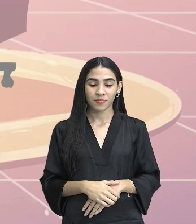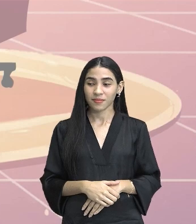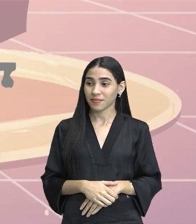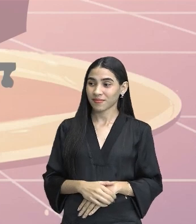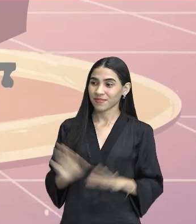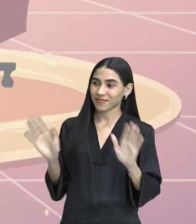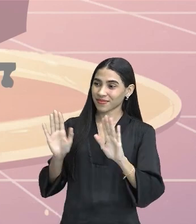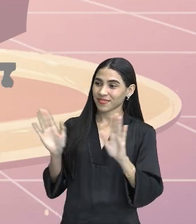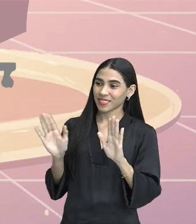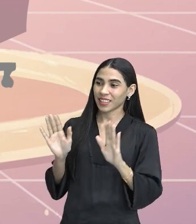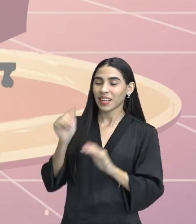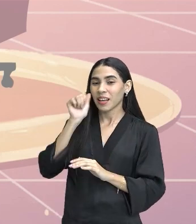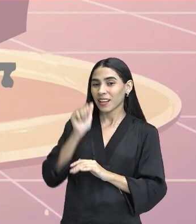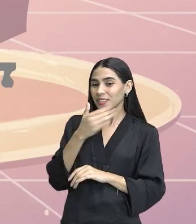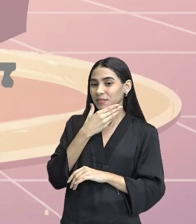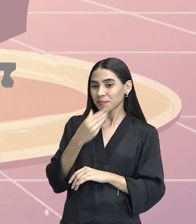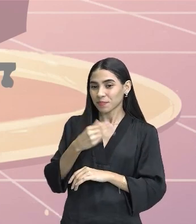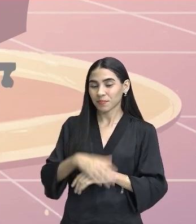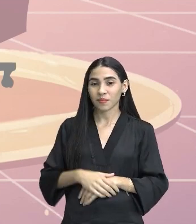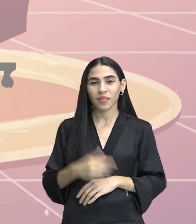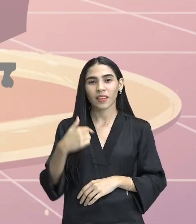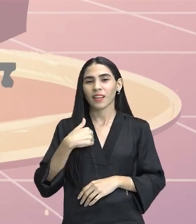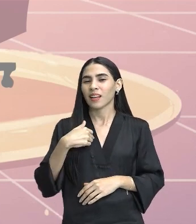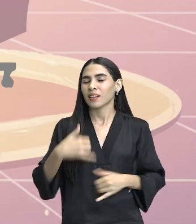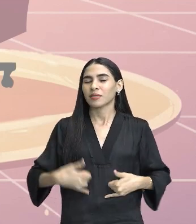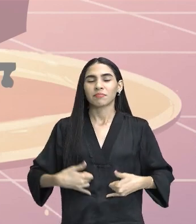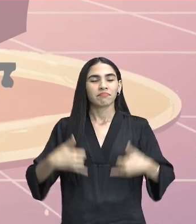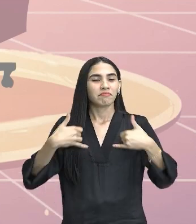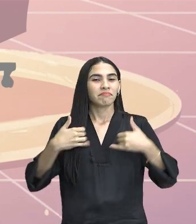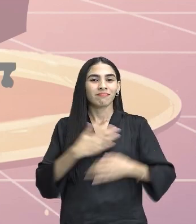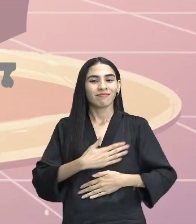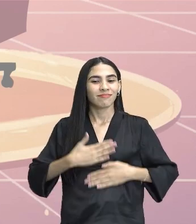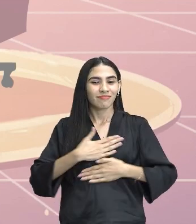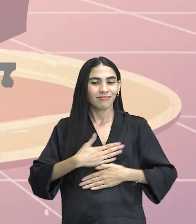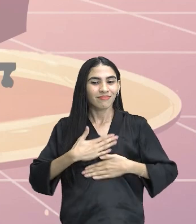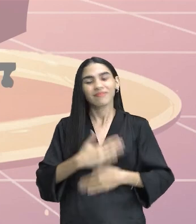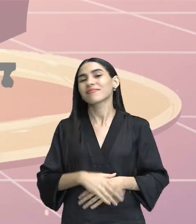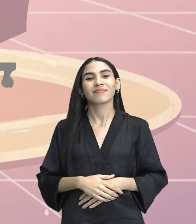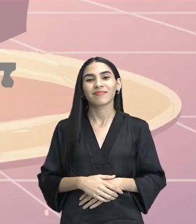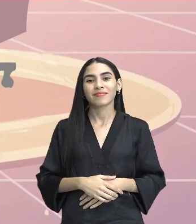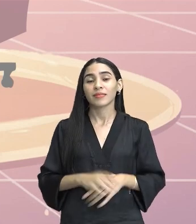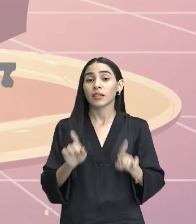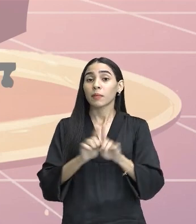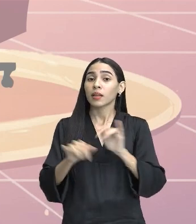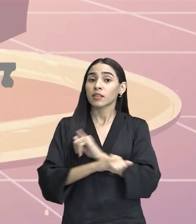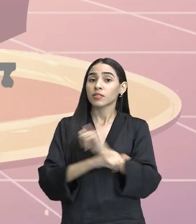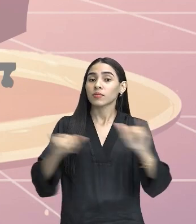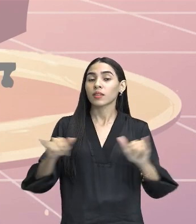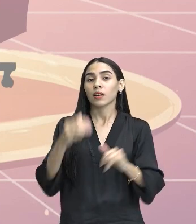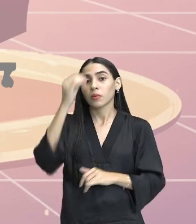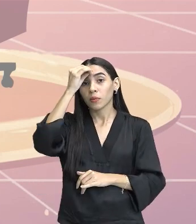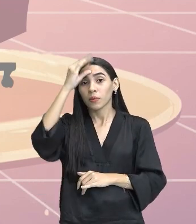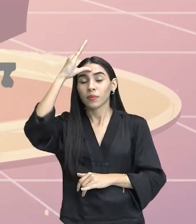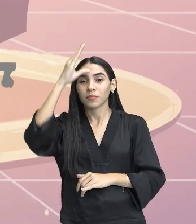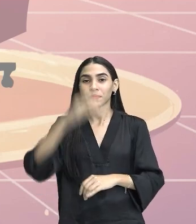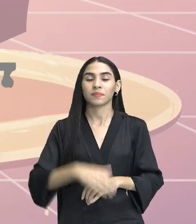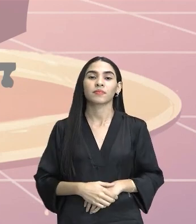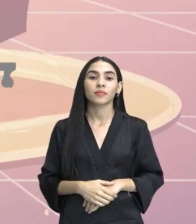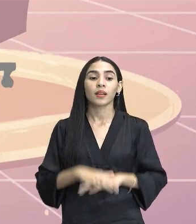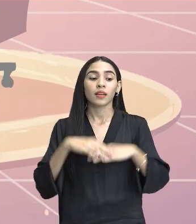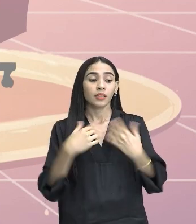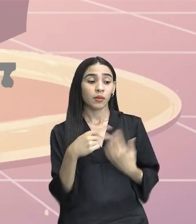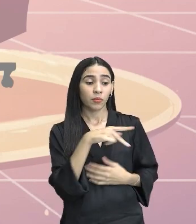Olá a todos e todas. Estou aqui com grande satisfação e ao dispor para a divulgação do conhecimento.